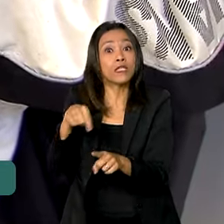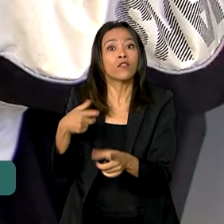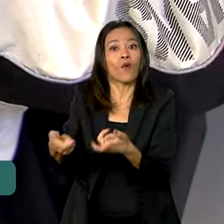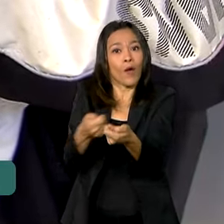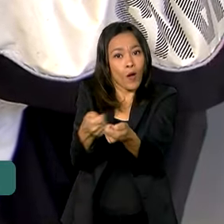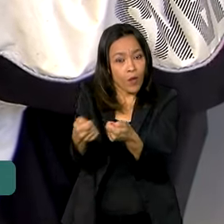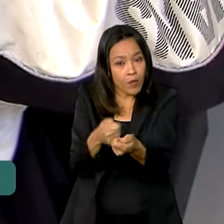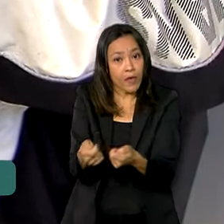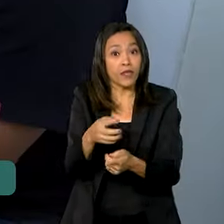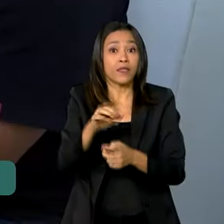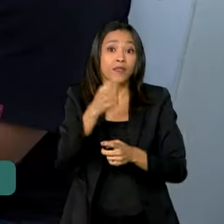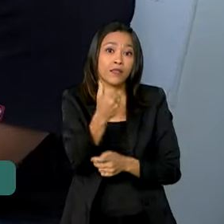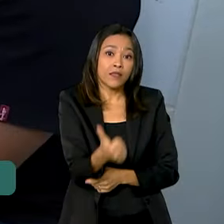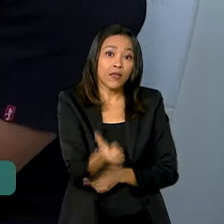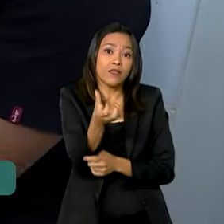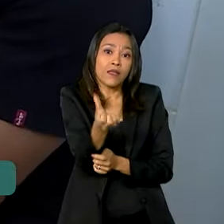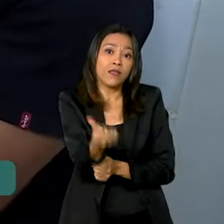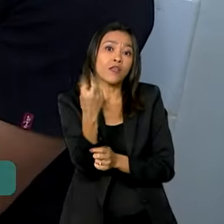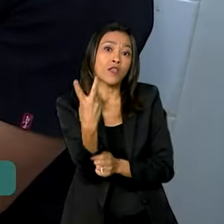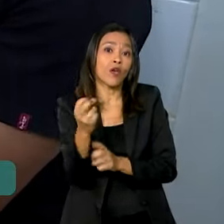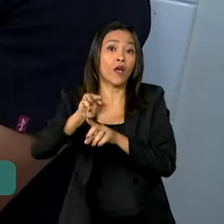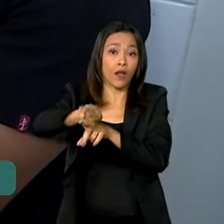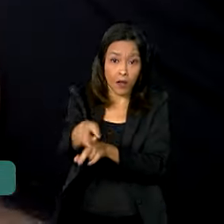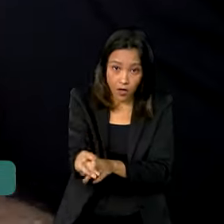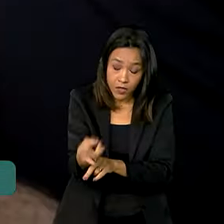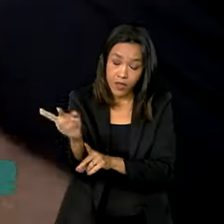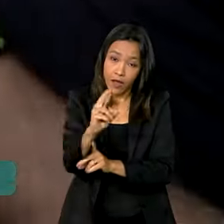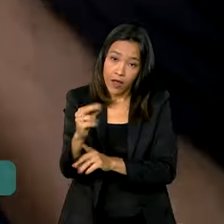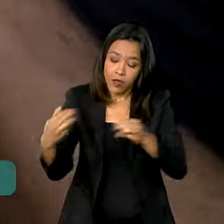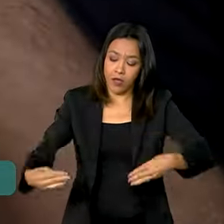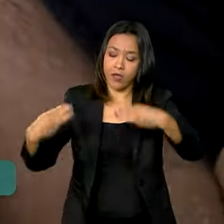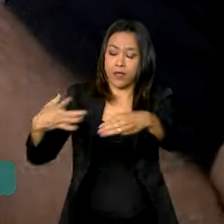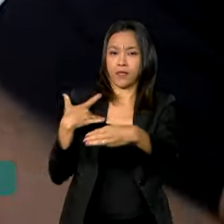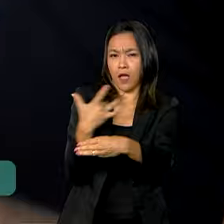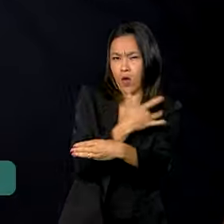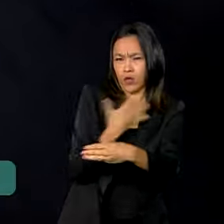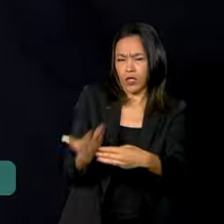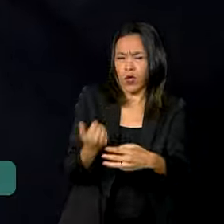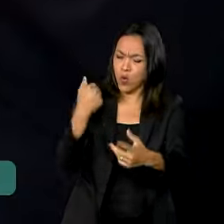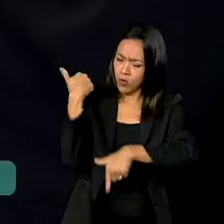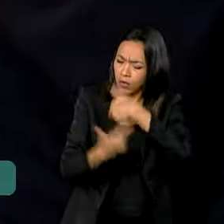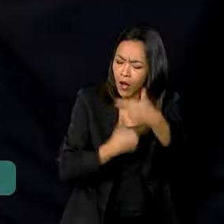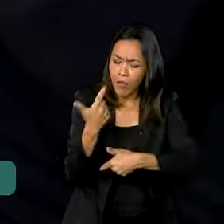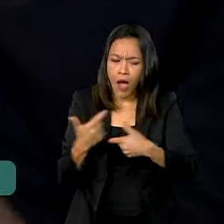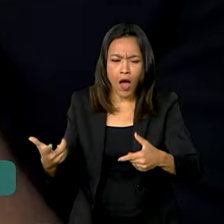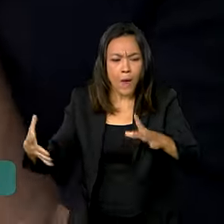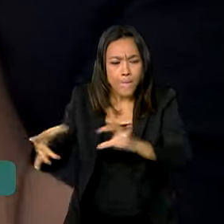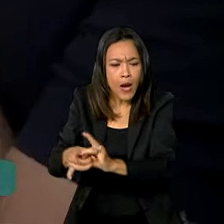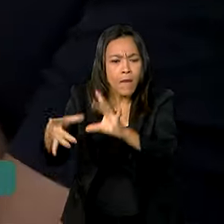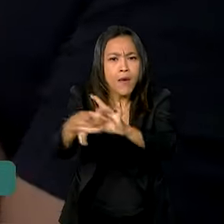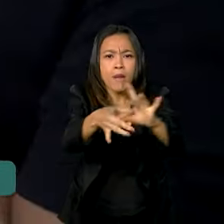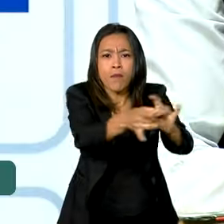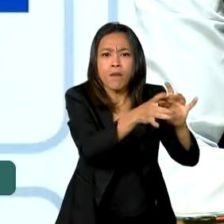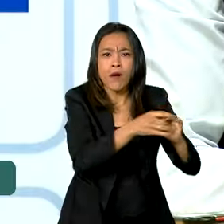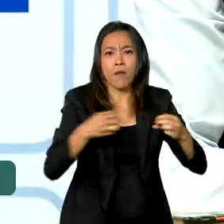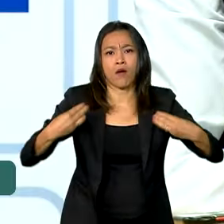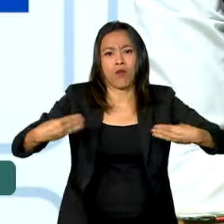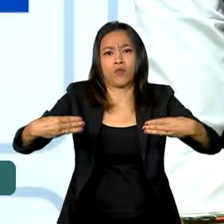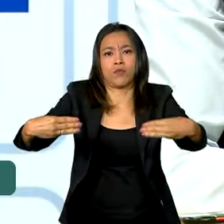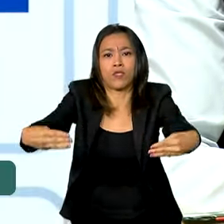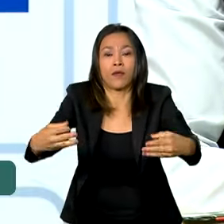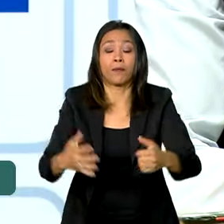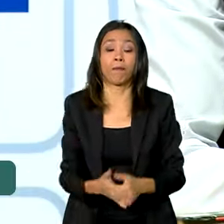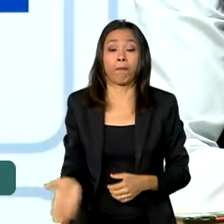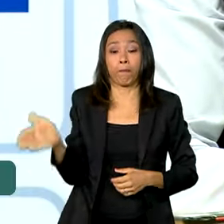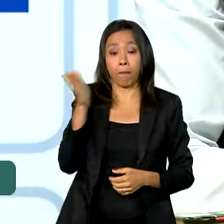252 milhões de reais para o Ministério da Saúde, além do trabalho integrado com outros ministérios. Nós